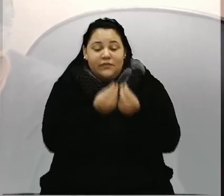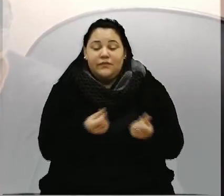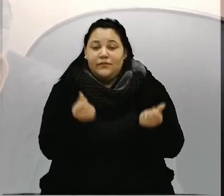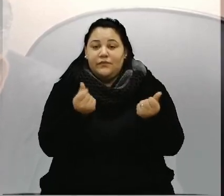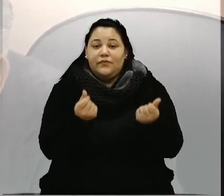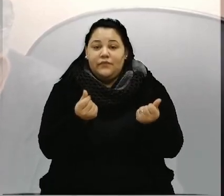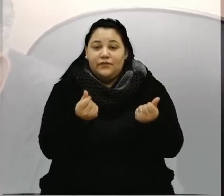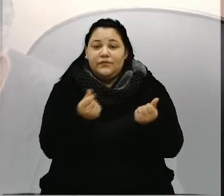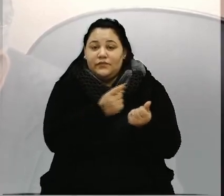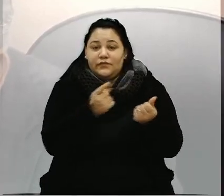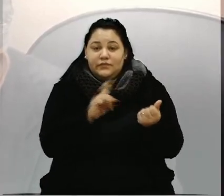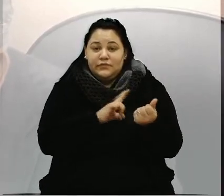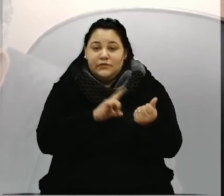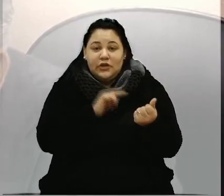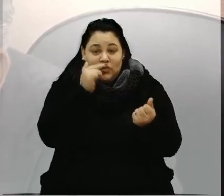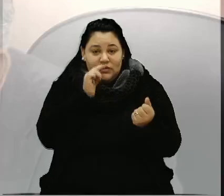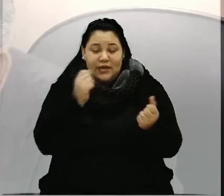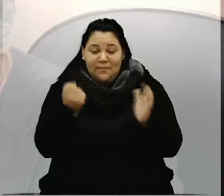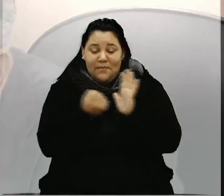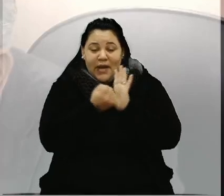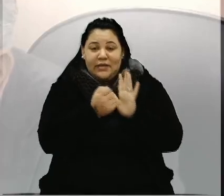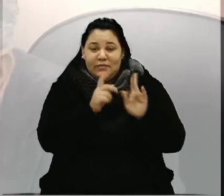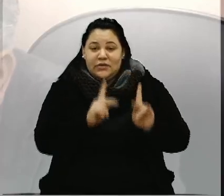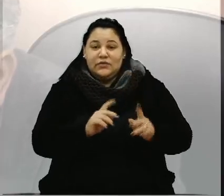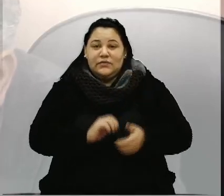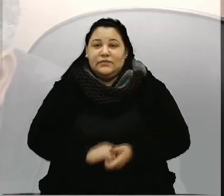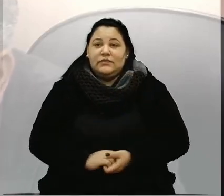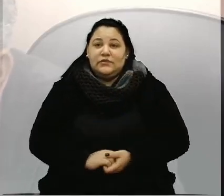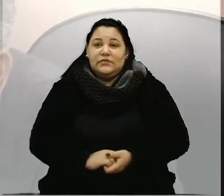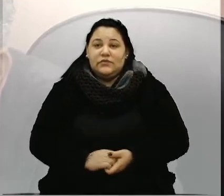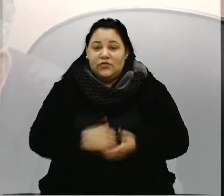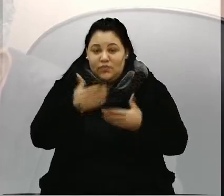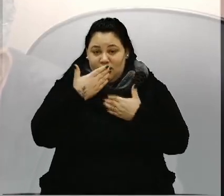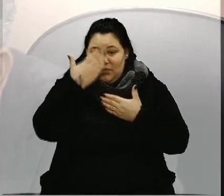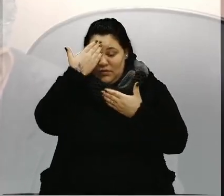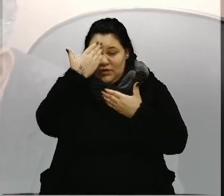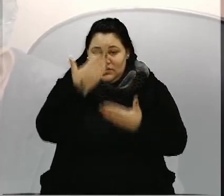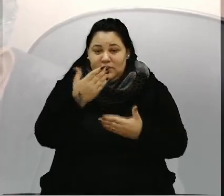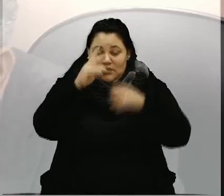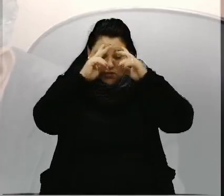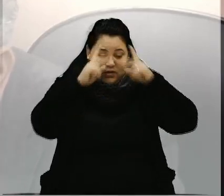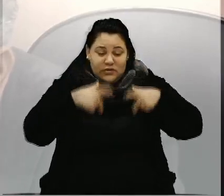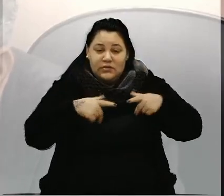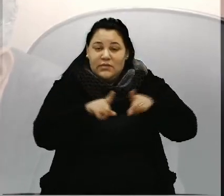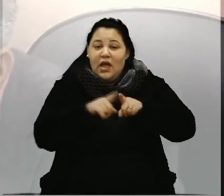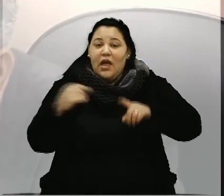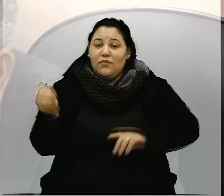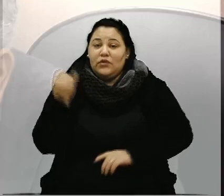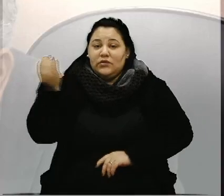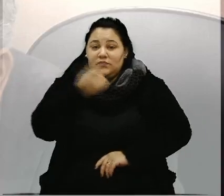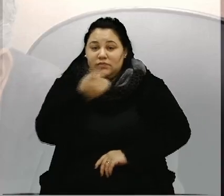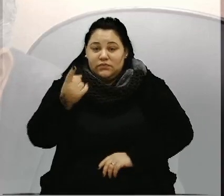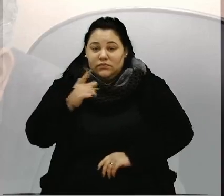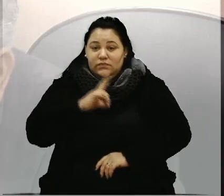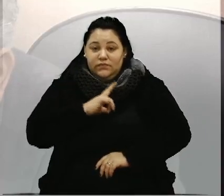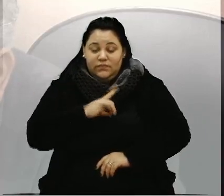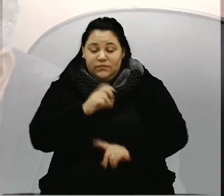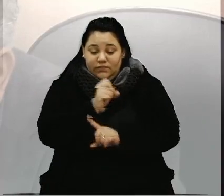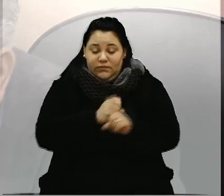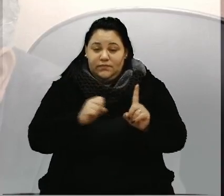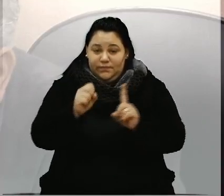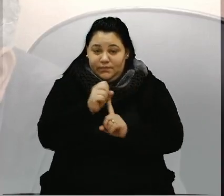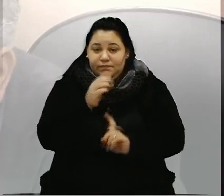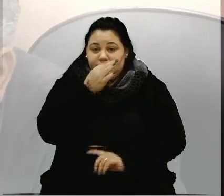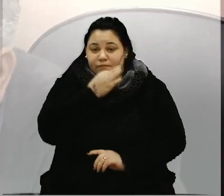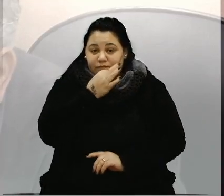conseguem atingir essas pessoas. Então fica aqui um agradecimento, um reconhecimento e a importância que vocês têm na sociedade